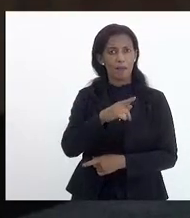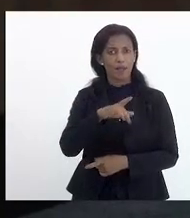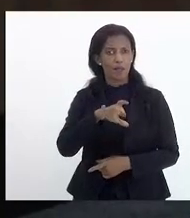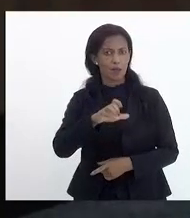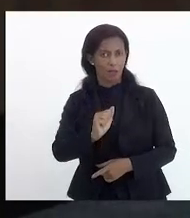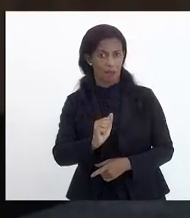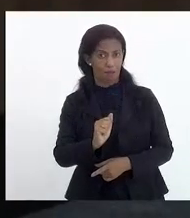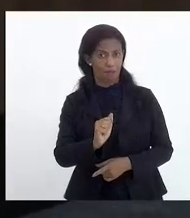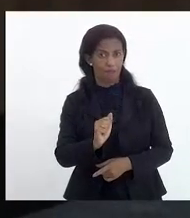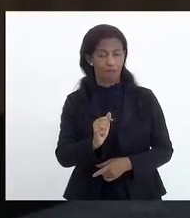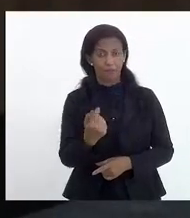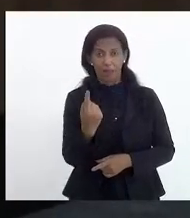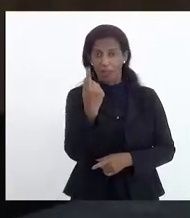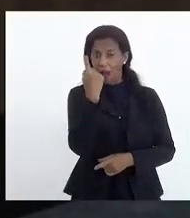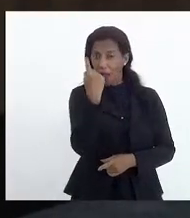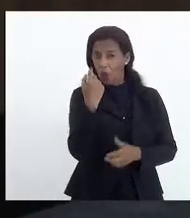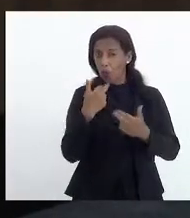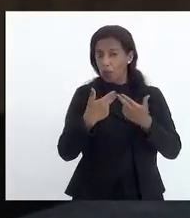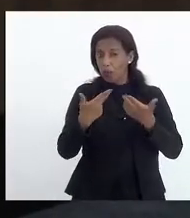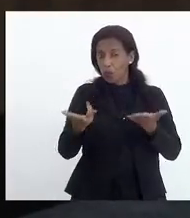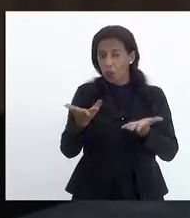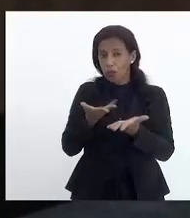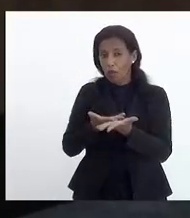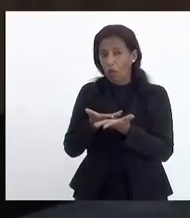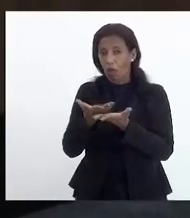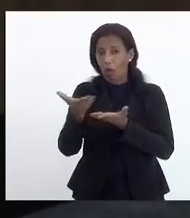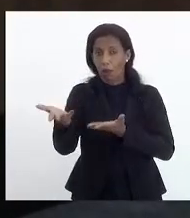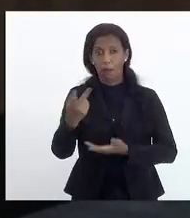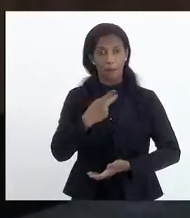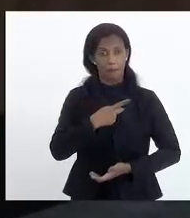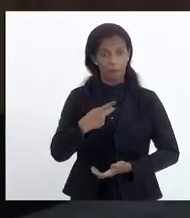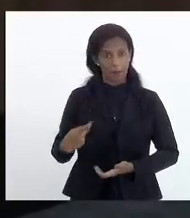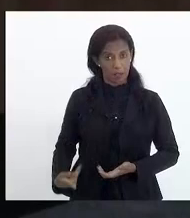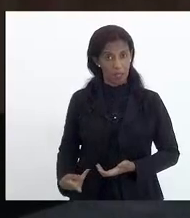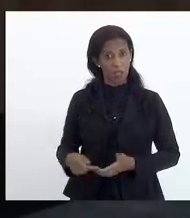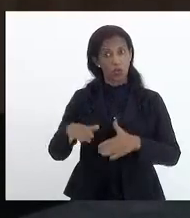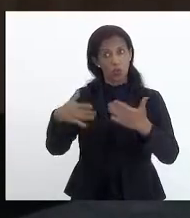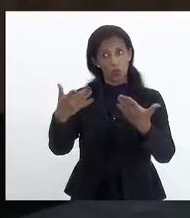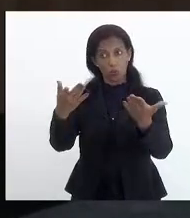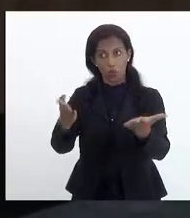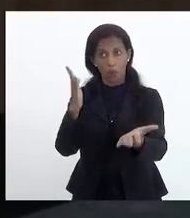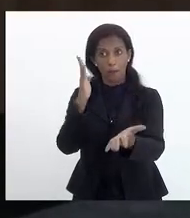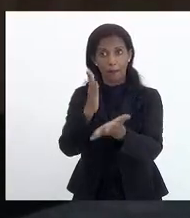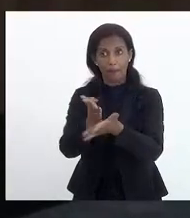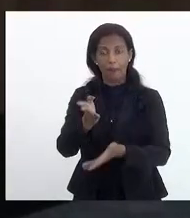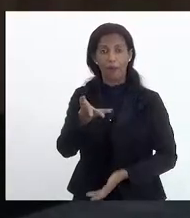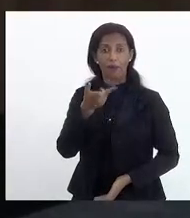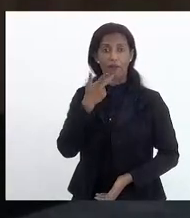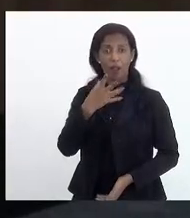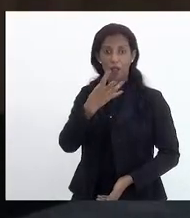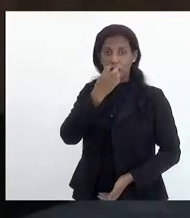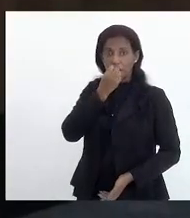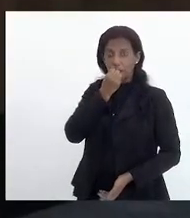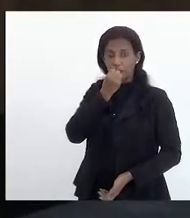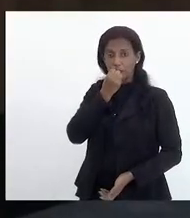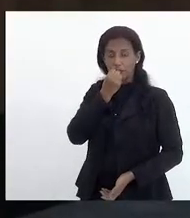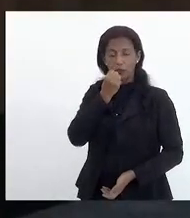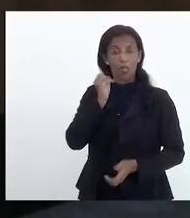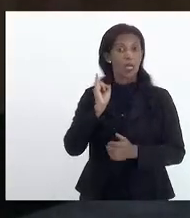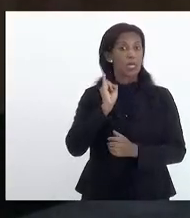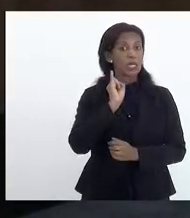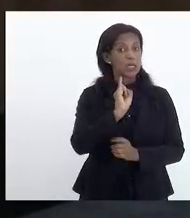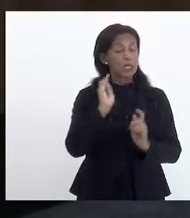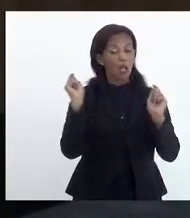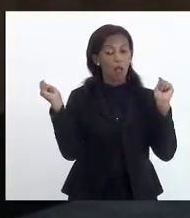até o momento que Vossa Excelência não permitiu que eu mais falasse, foi que, se nós